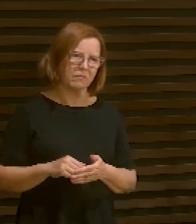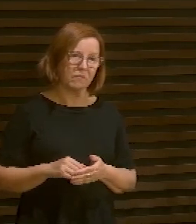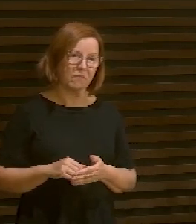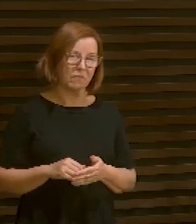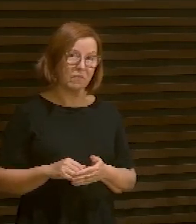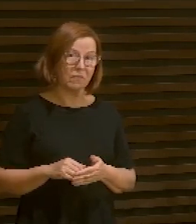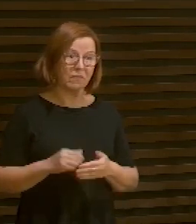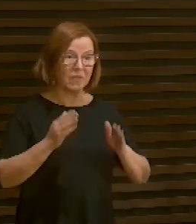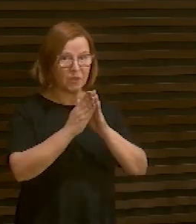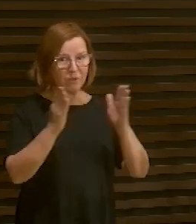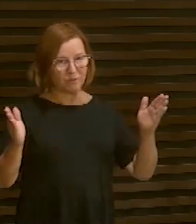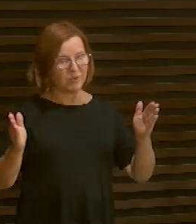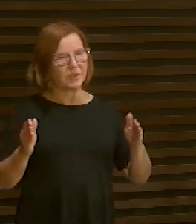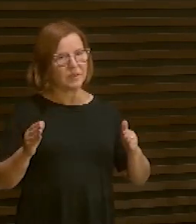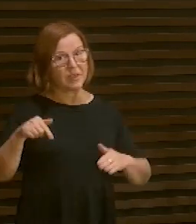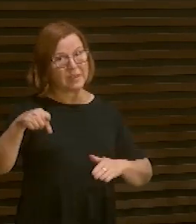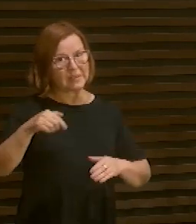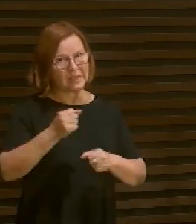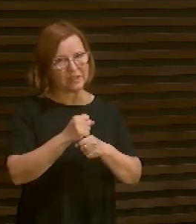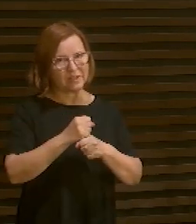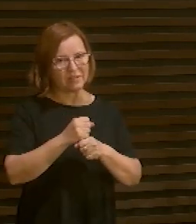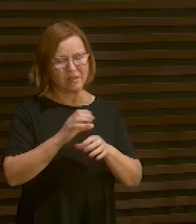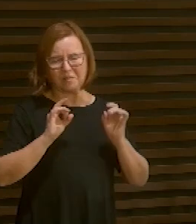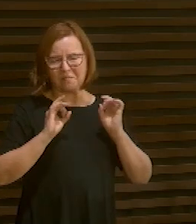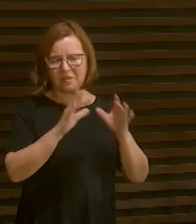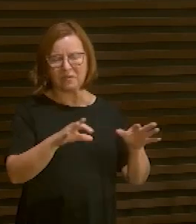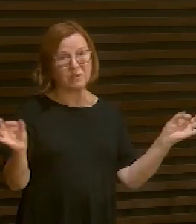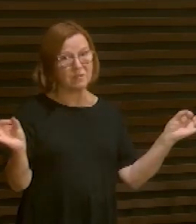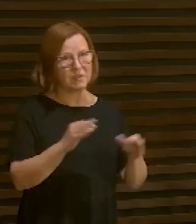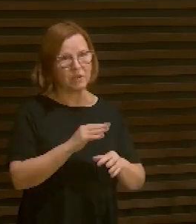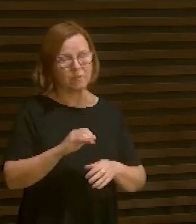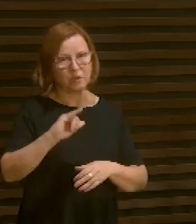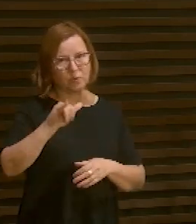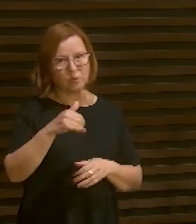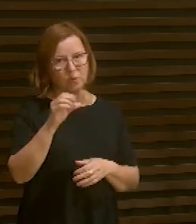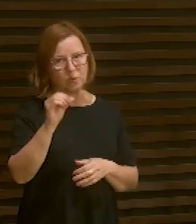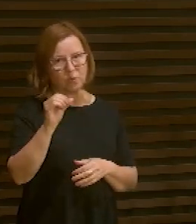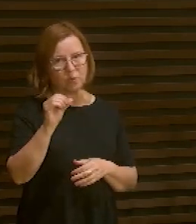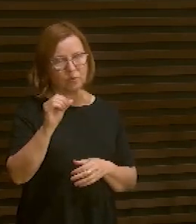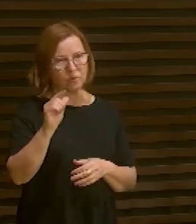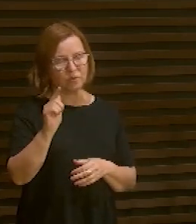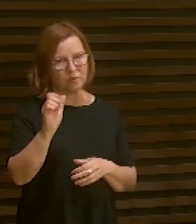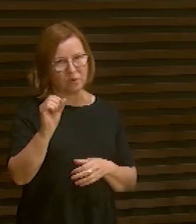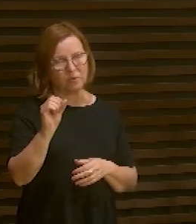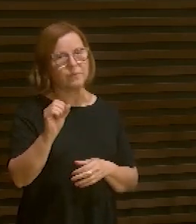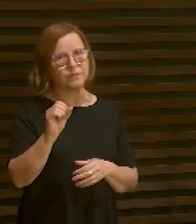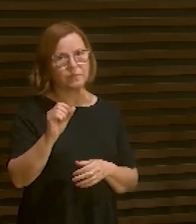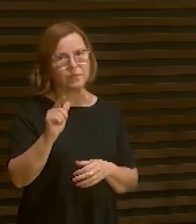Então, durante 7 anos, abandonou totalmente o jogo. Nunca mais entrou em